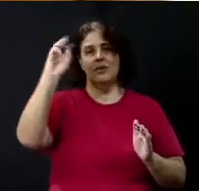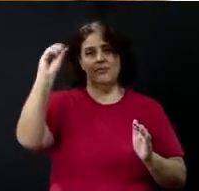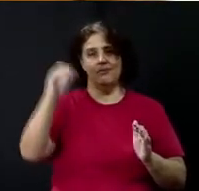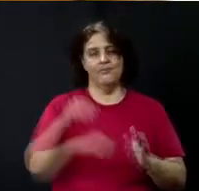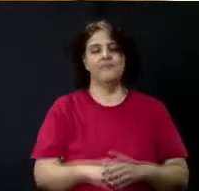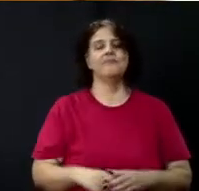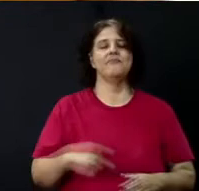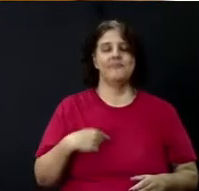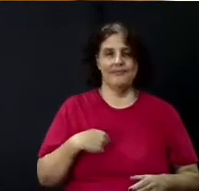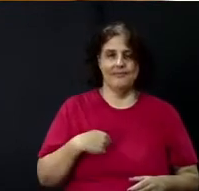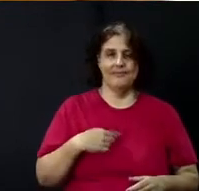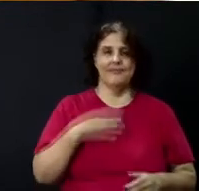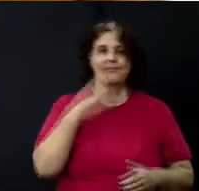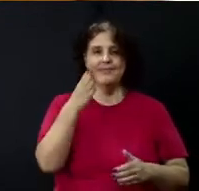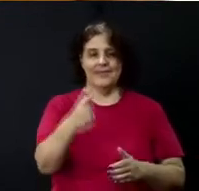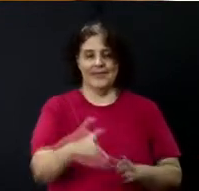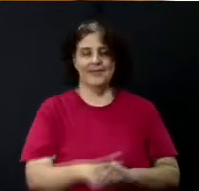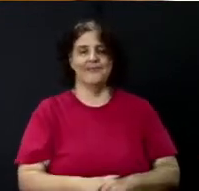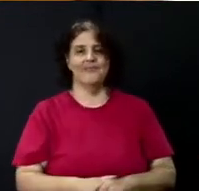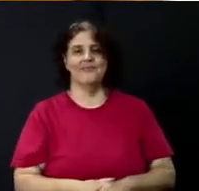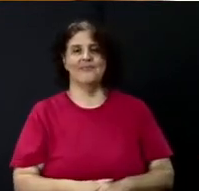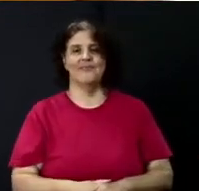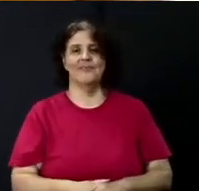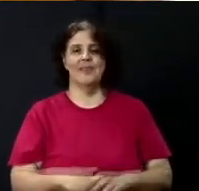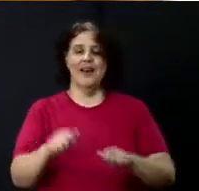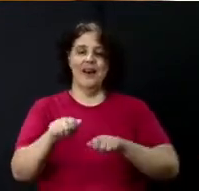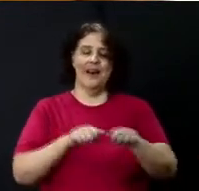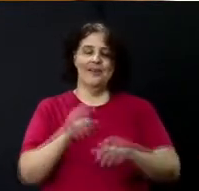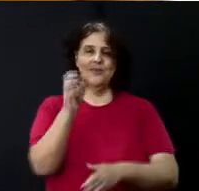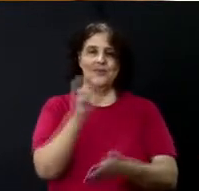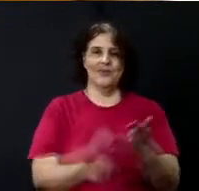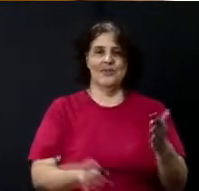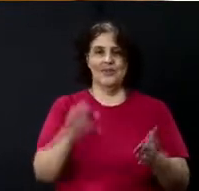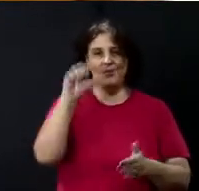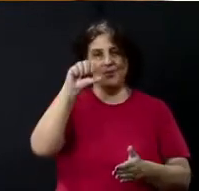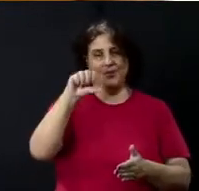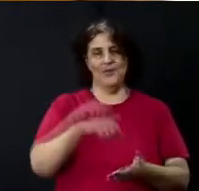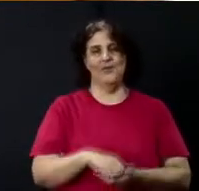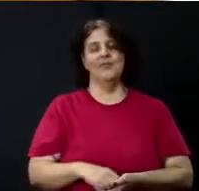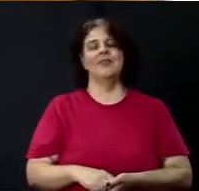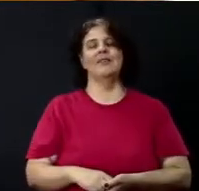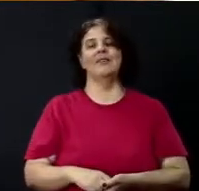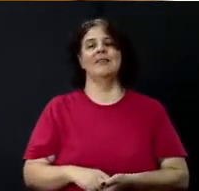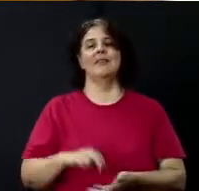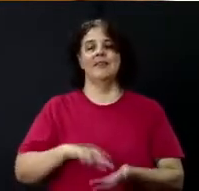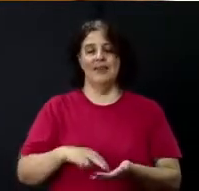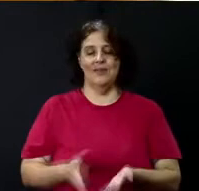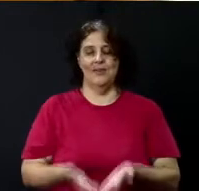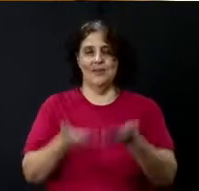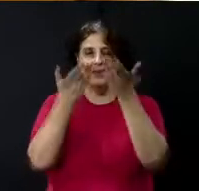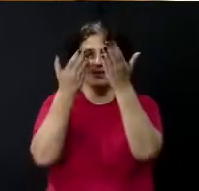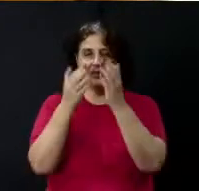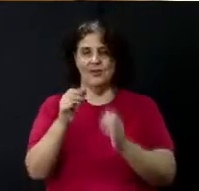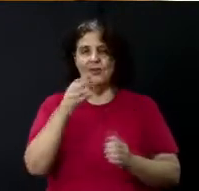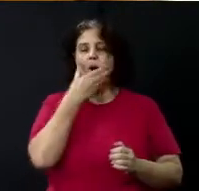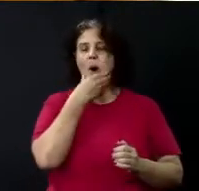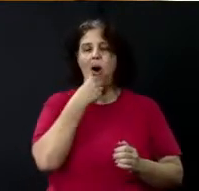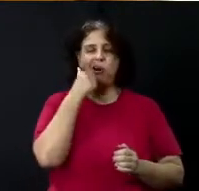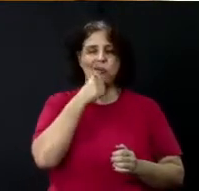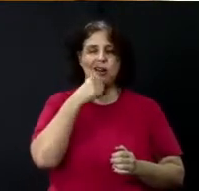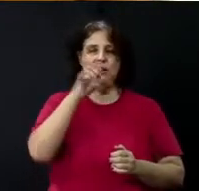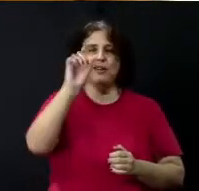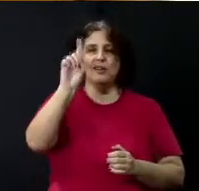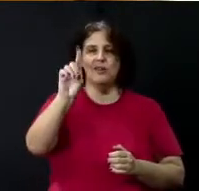estudar, é o 7º sinal. Atos 9, a ressurreição de Dorcas por Pedro, e logo à